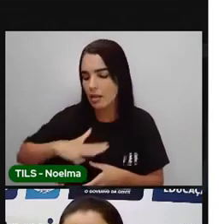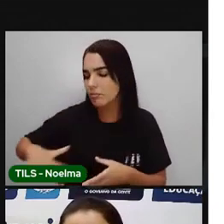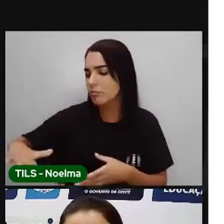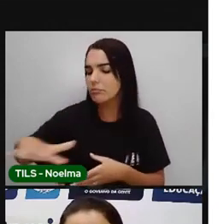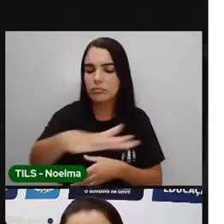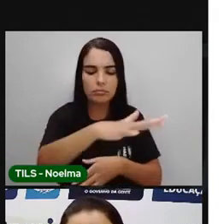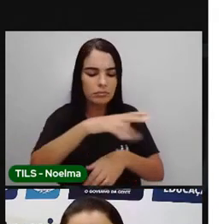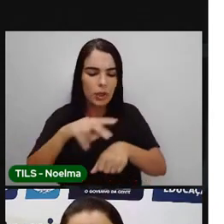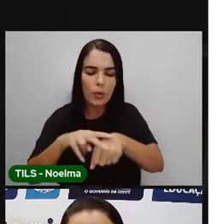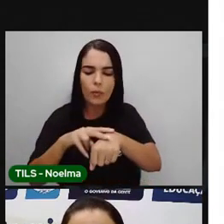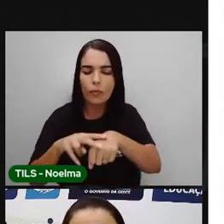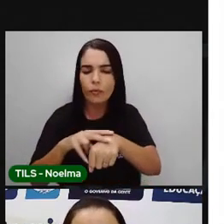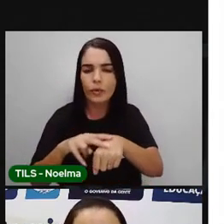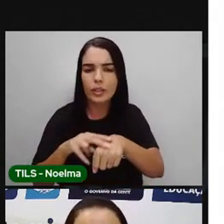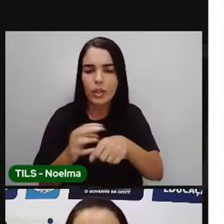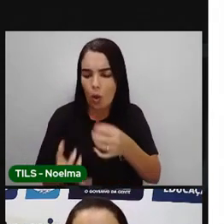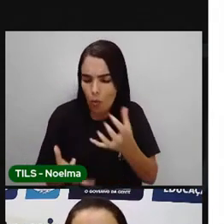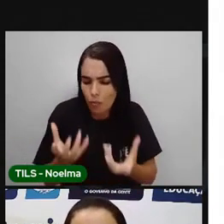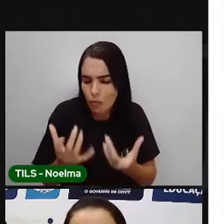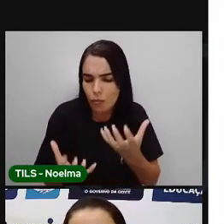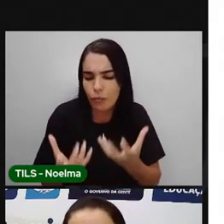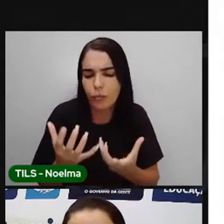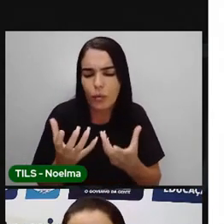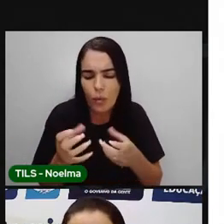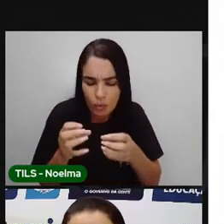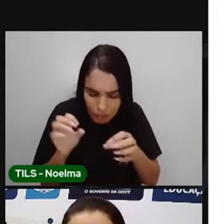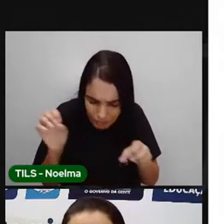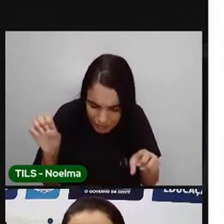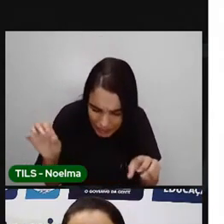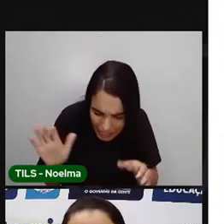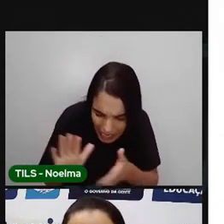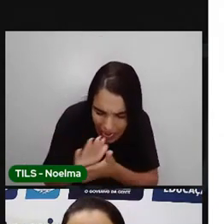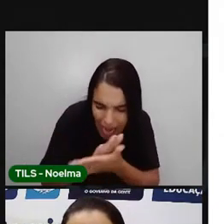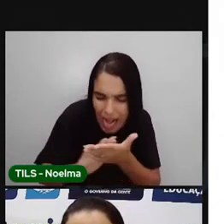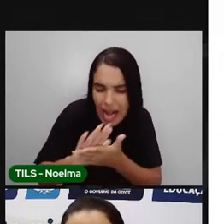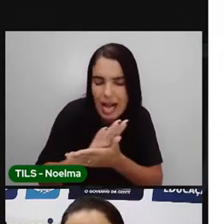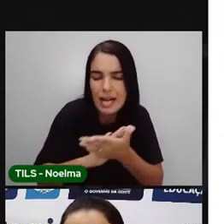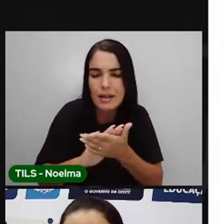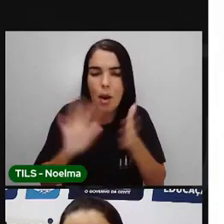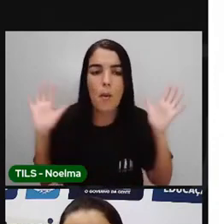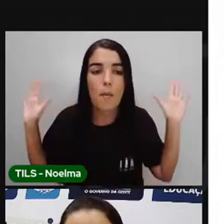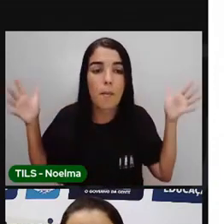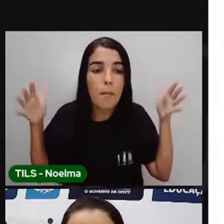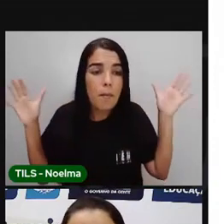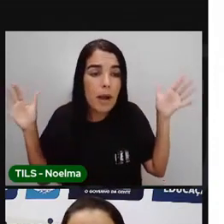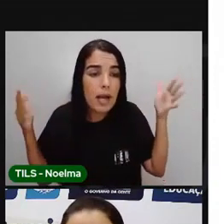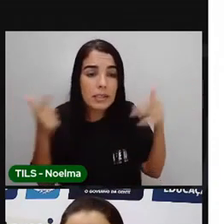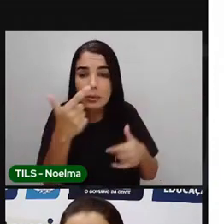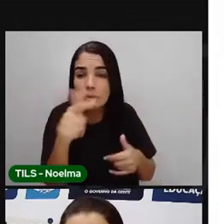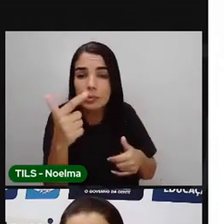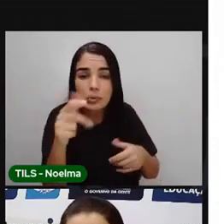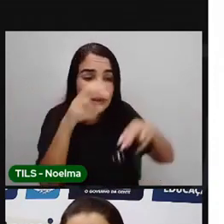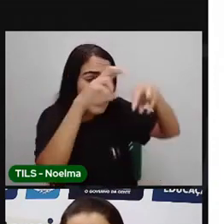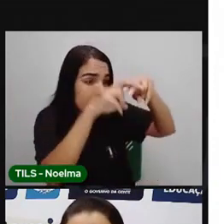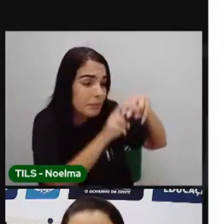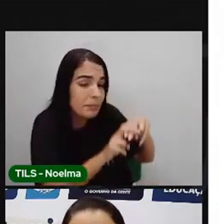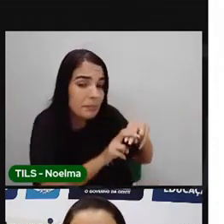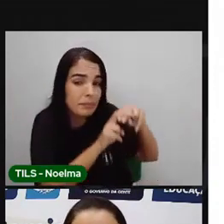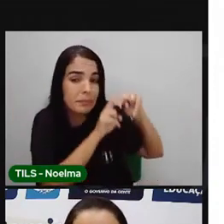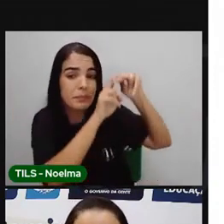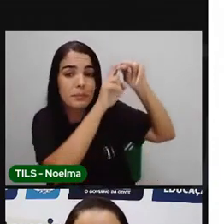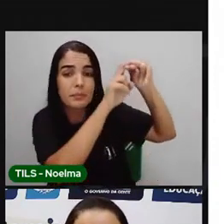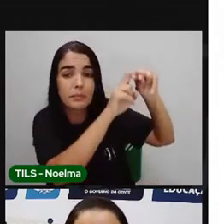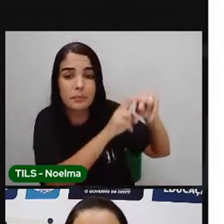queimando o nosso pulmão. Os pássaros perdem seus galhos, em desespero voam sem rumo na imensidão.